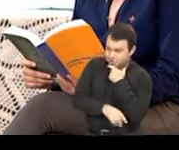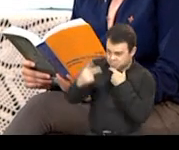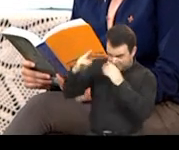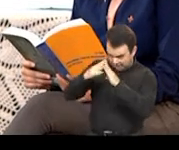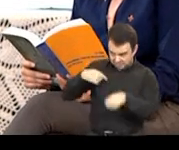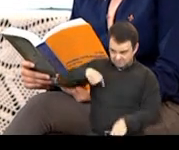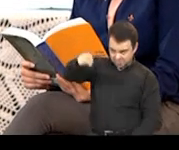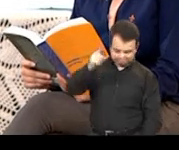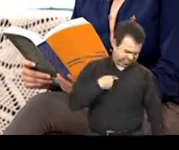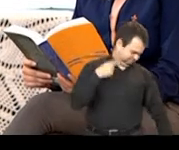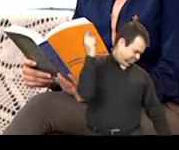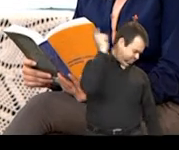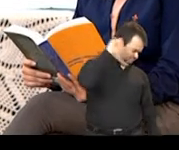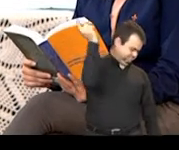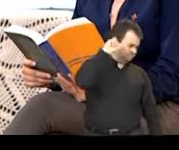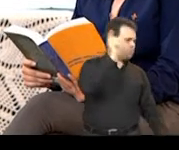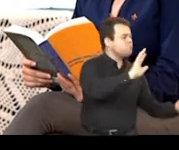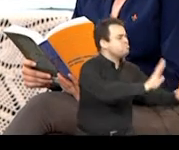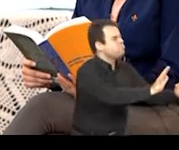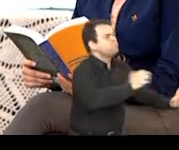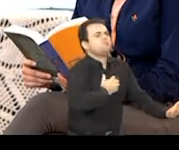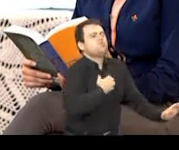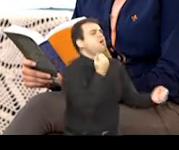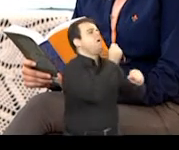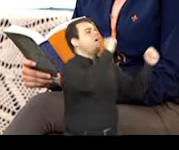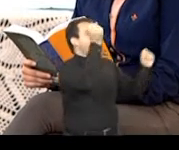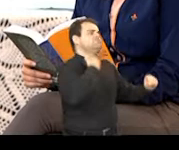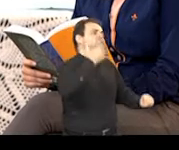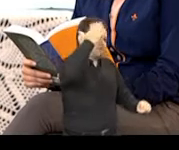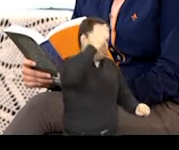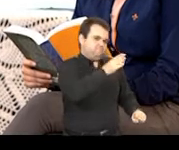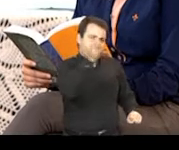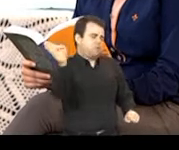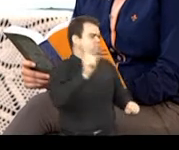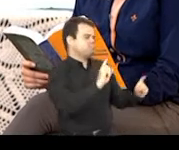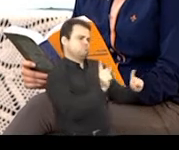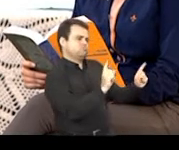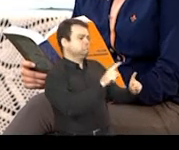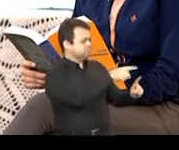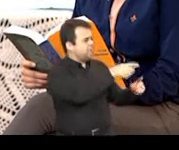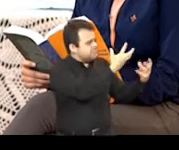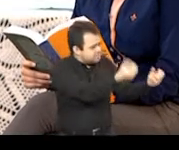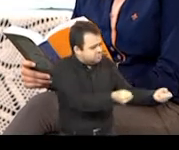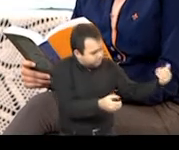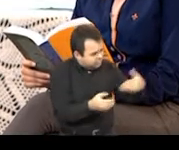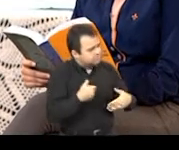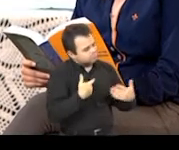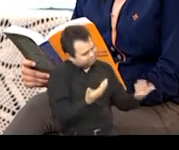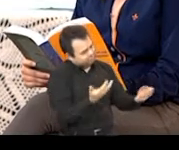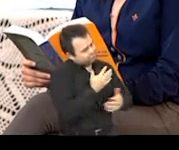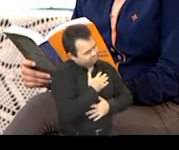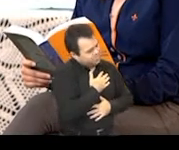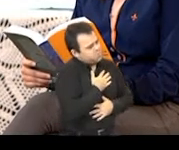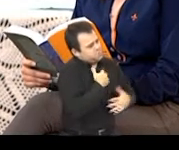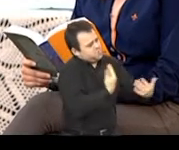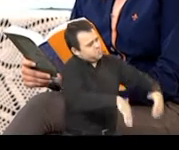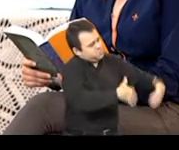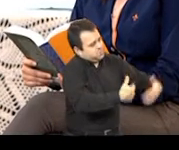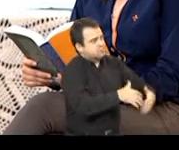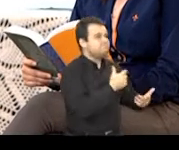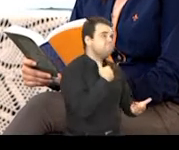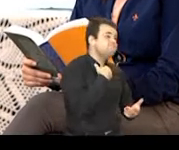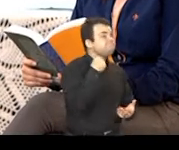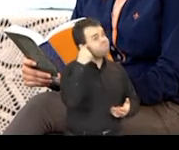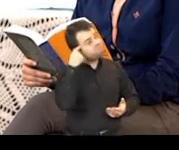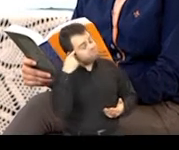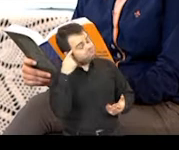iria? Não se zangue, sei que não iria. Você está sendo fidelíssima. Então, pensei se